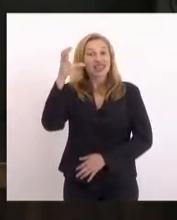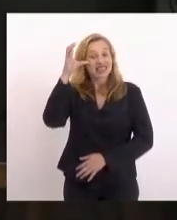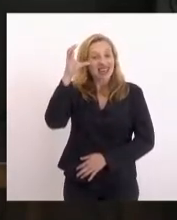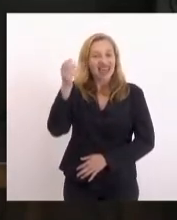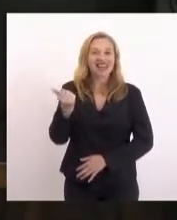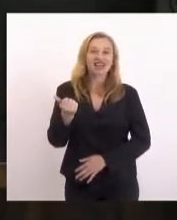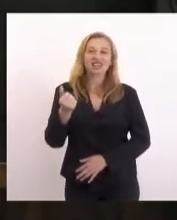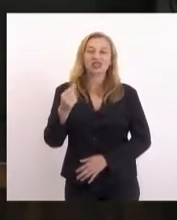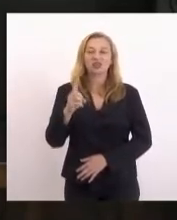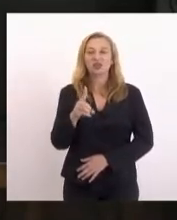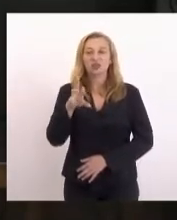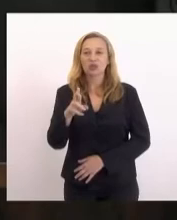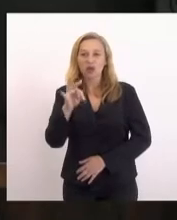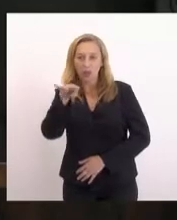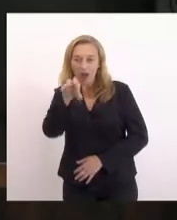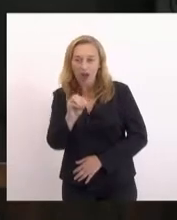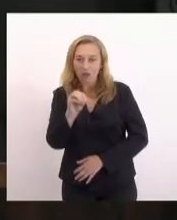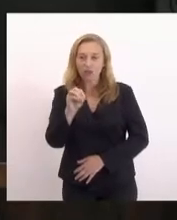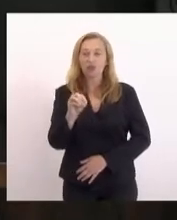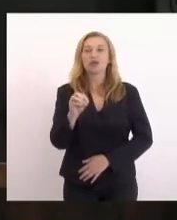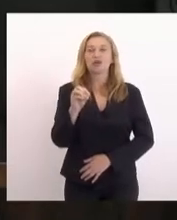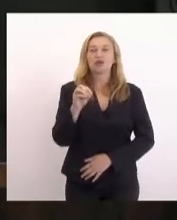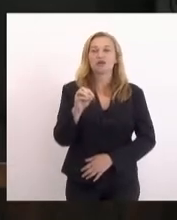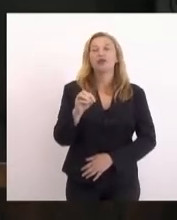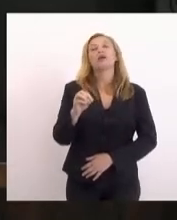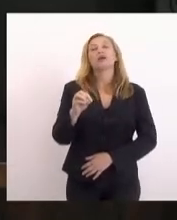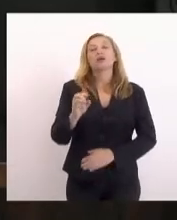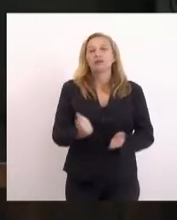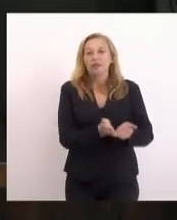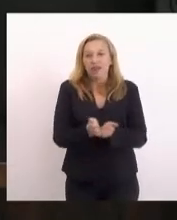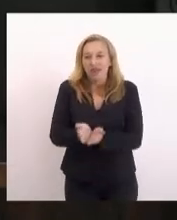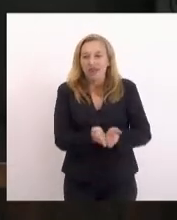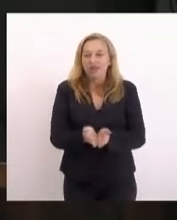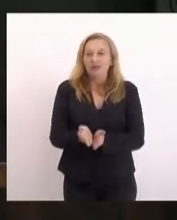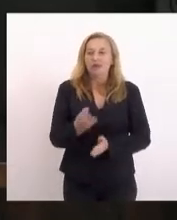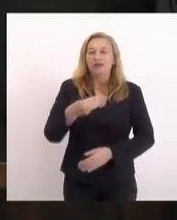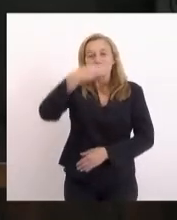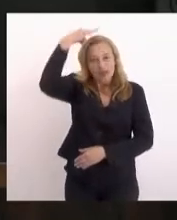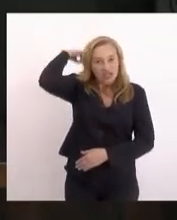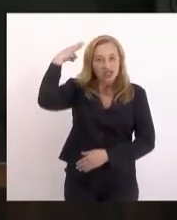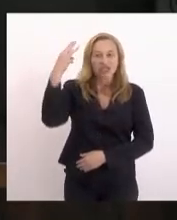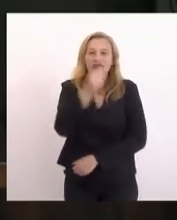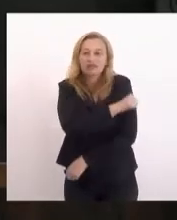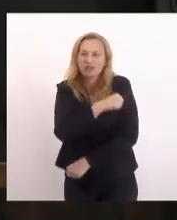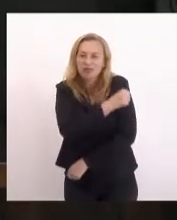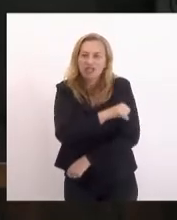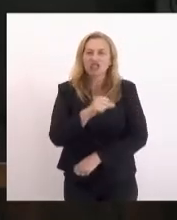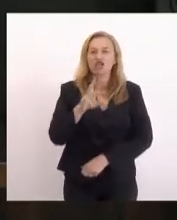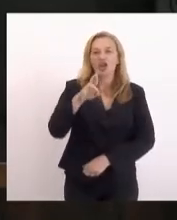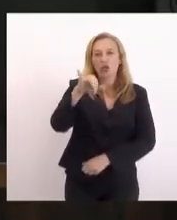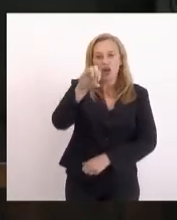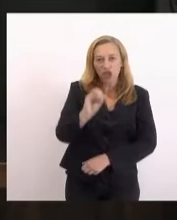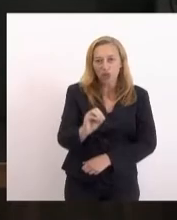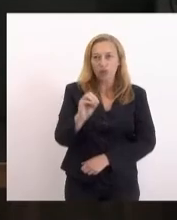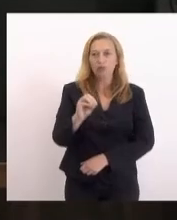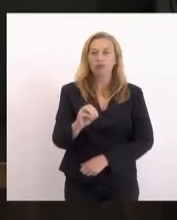Deodalto, Bebeto, Marta, Márcio Pacheco, deputado Eliomar, enfermeira Rejane, Eurico,